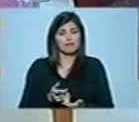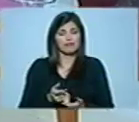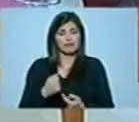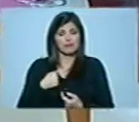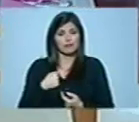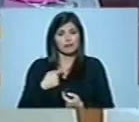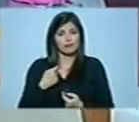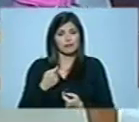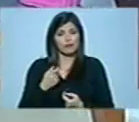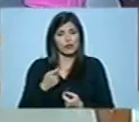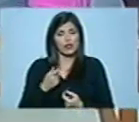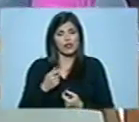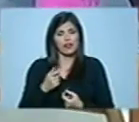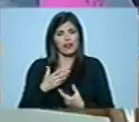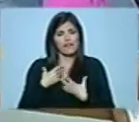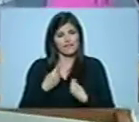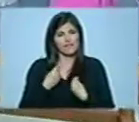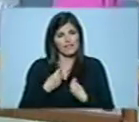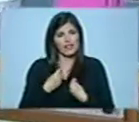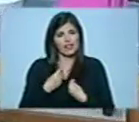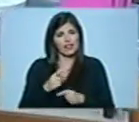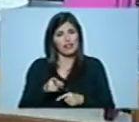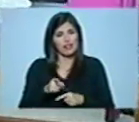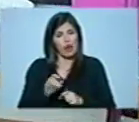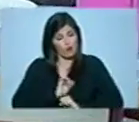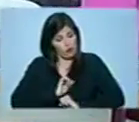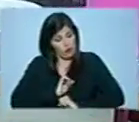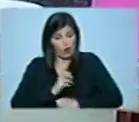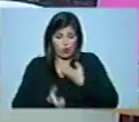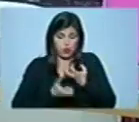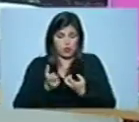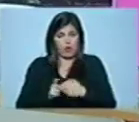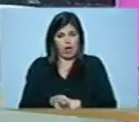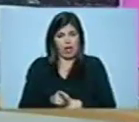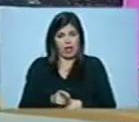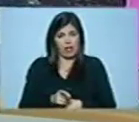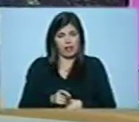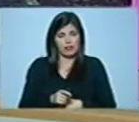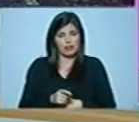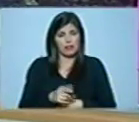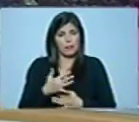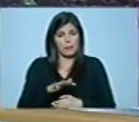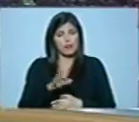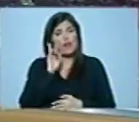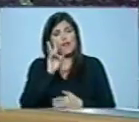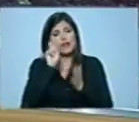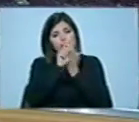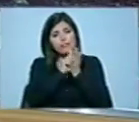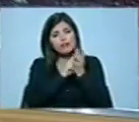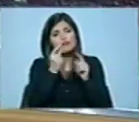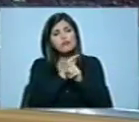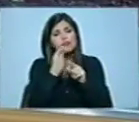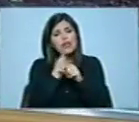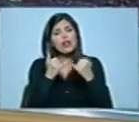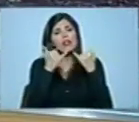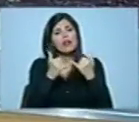É o meu, um bocadinho de narcisismo. É o meu cozido. Uhum. Então vamos olhar para os ingredientes para depois falarmos nas exceções, não é?